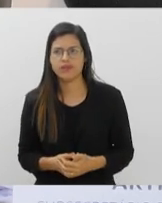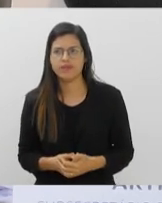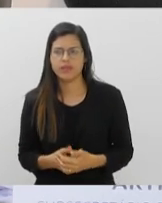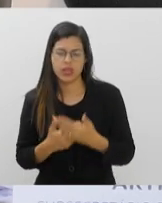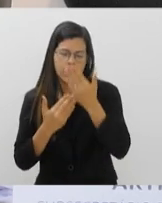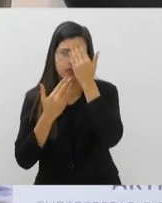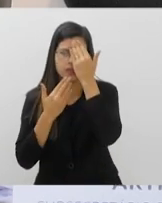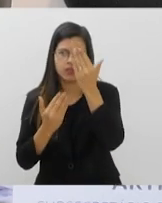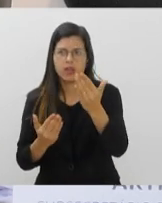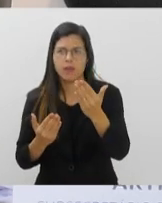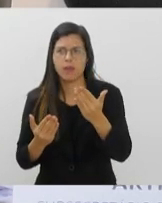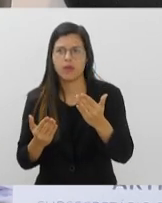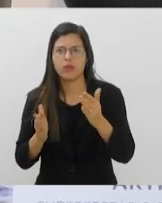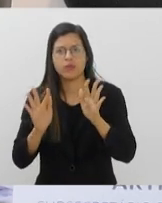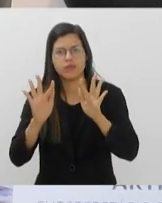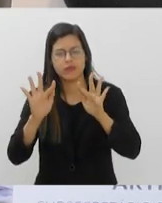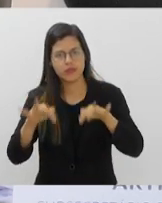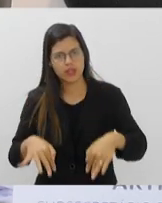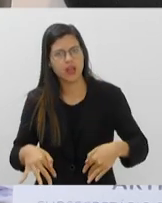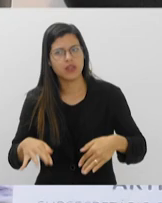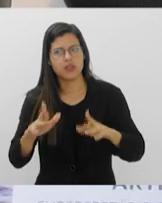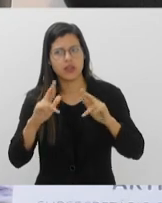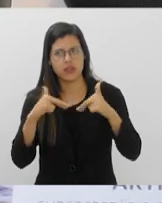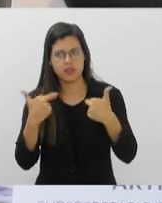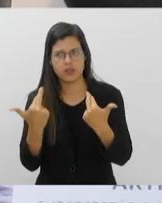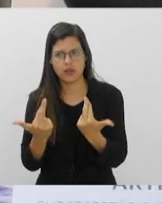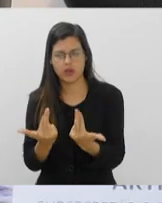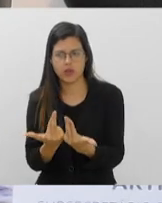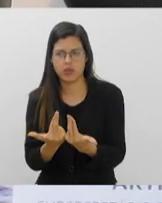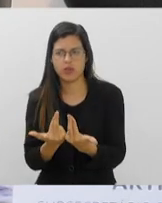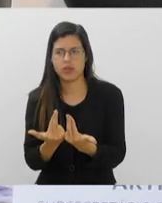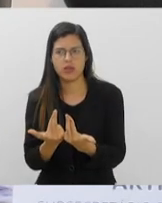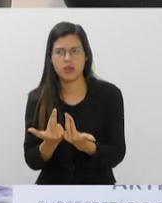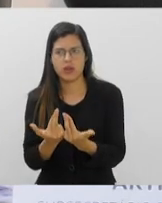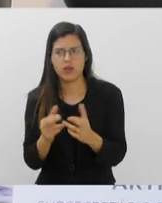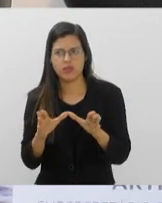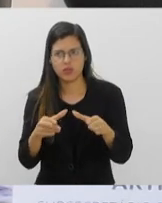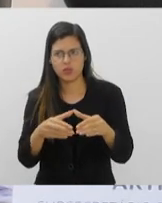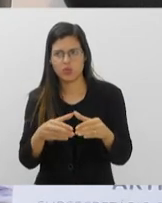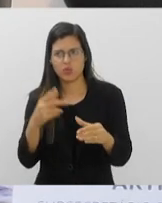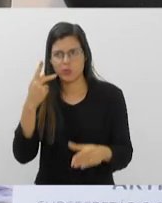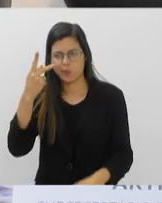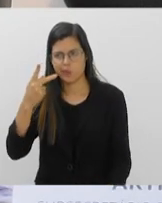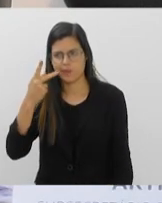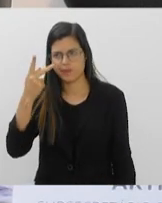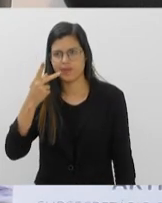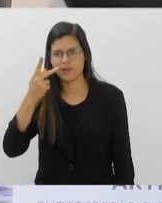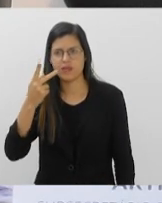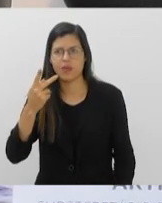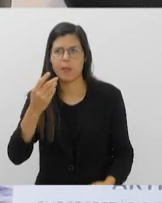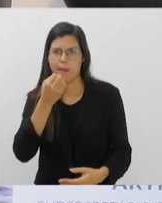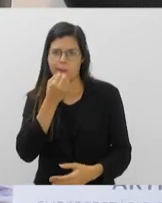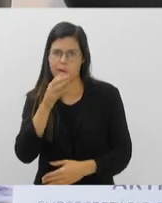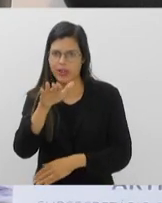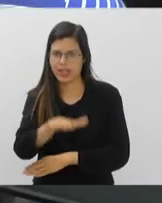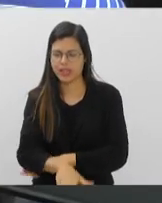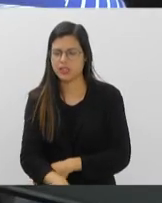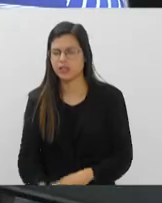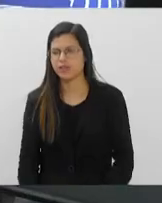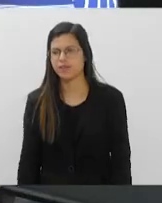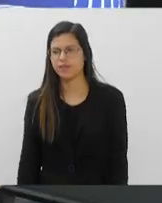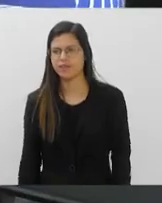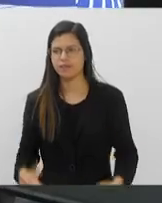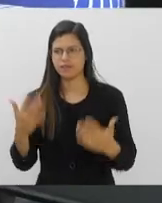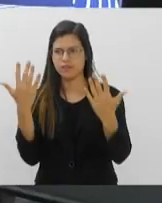com isso neste momento eu declaro encerrada essa reunião de frente parlamentar desejando a todos uma boa tarde